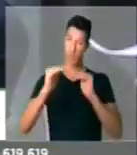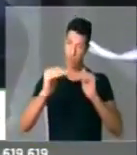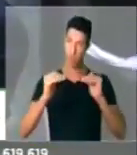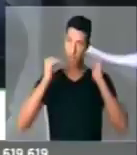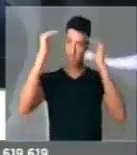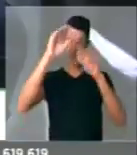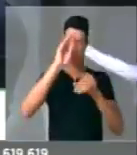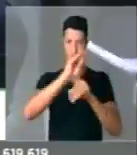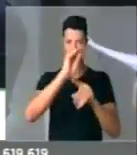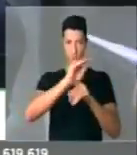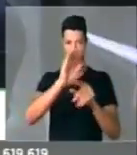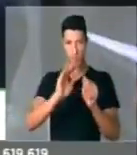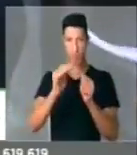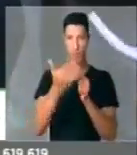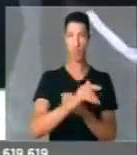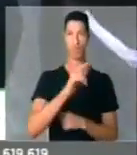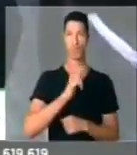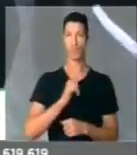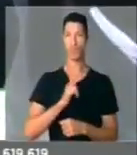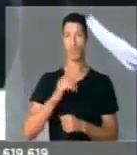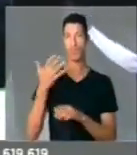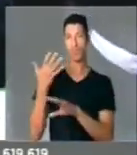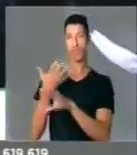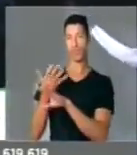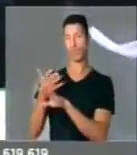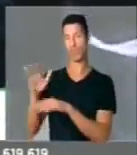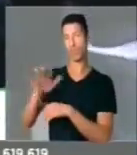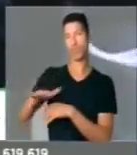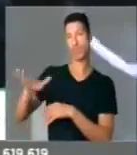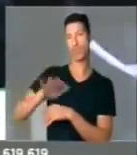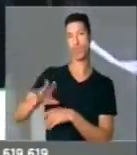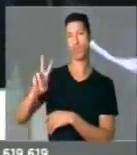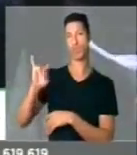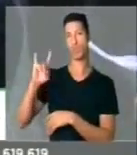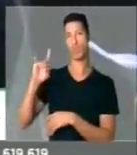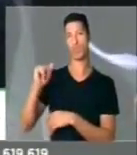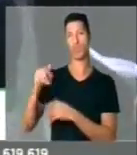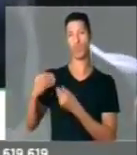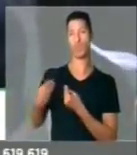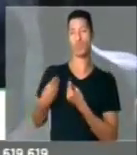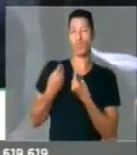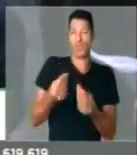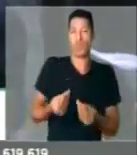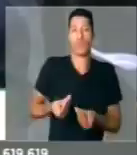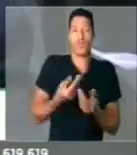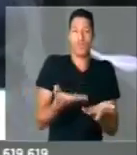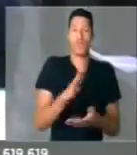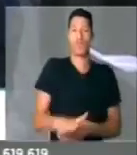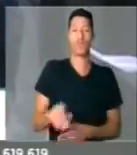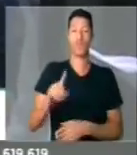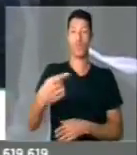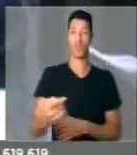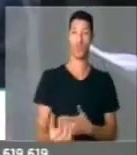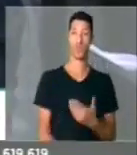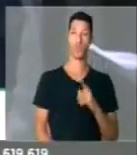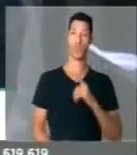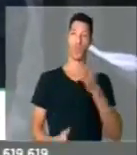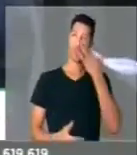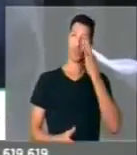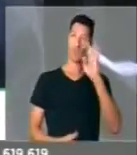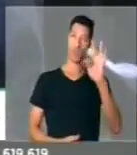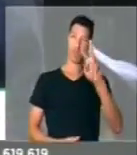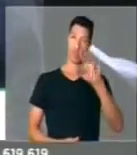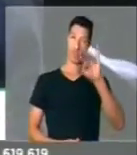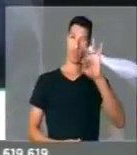de proteger, ter um material, por exemplo, um vídeo, que pudesse expor a criança que depois testemunha